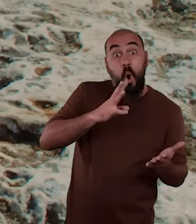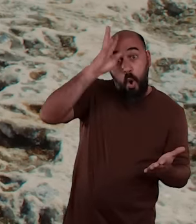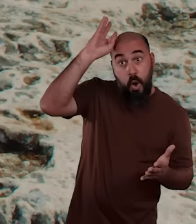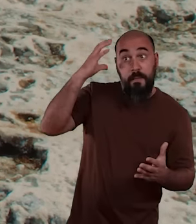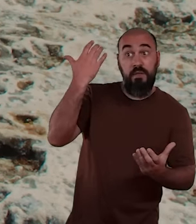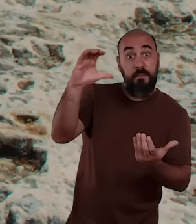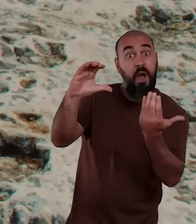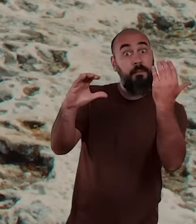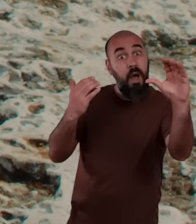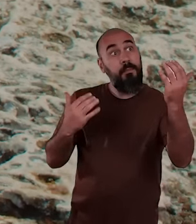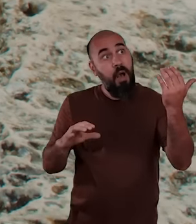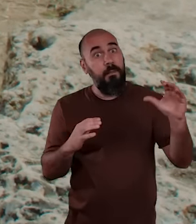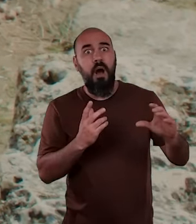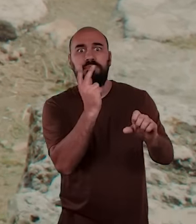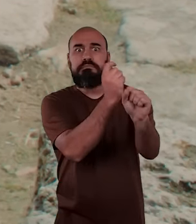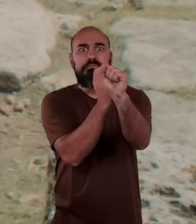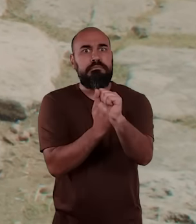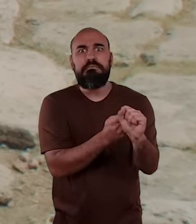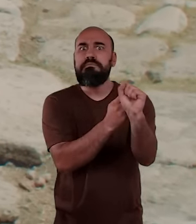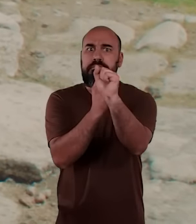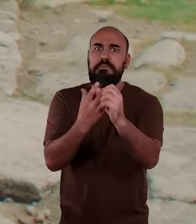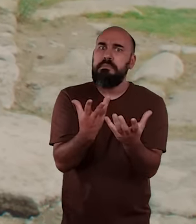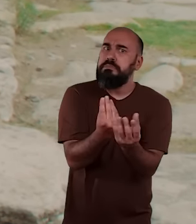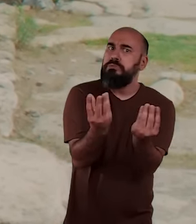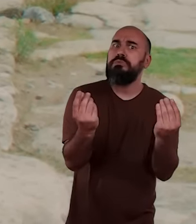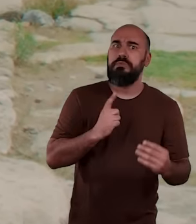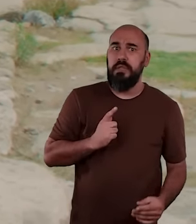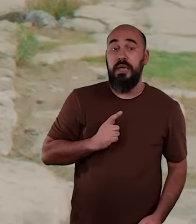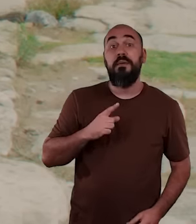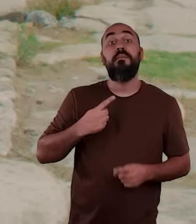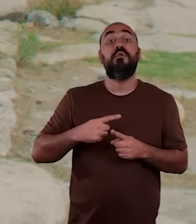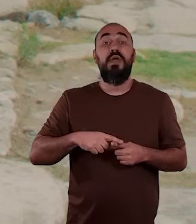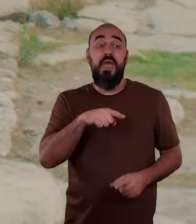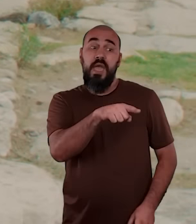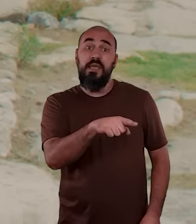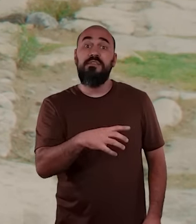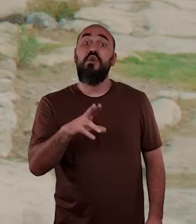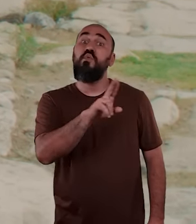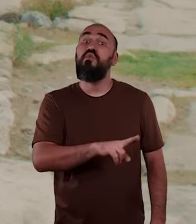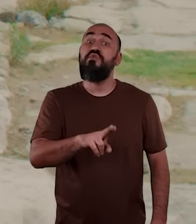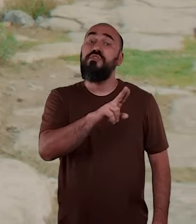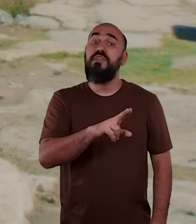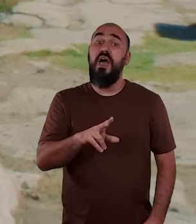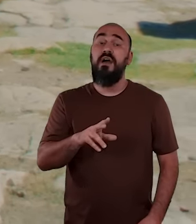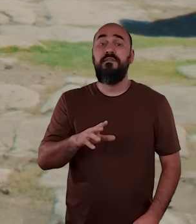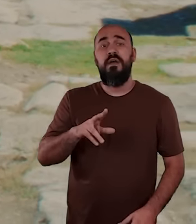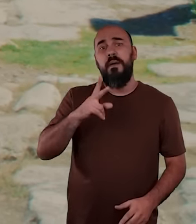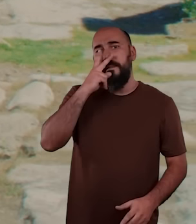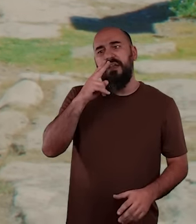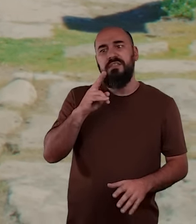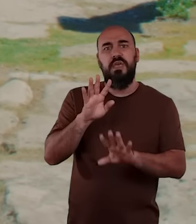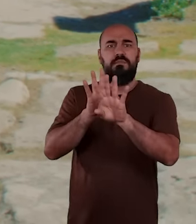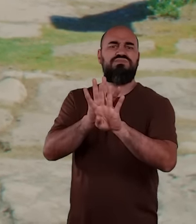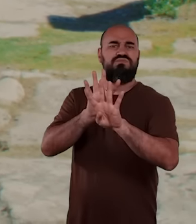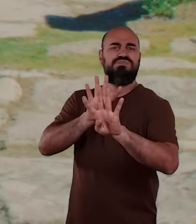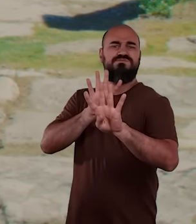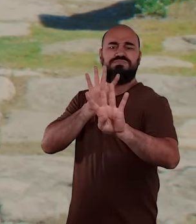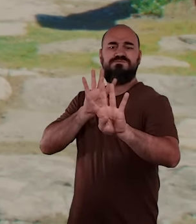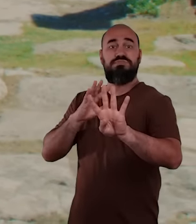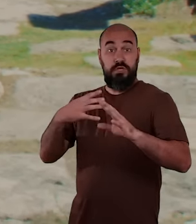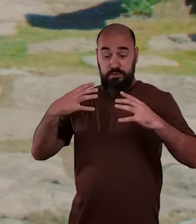como símbolo, como mascote das milícias romanas, ou de algumas das partes ali das